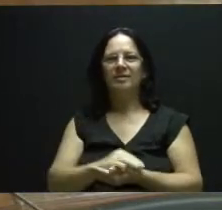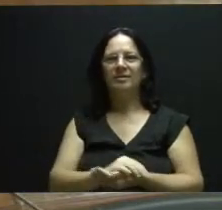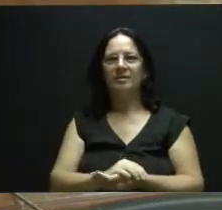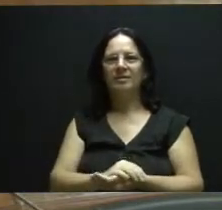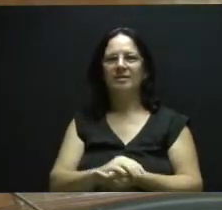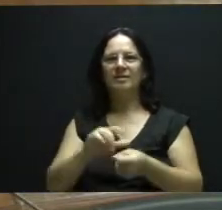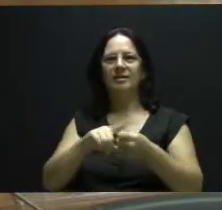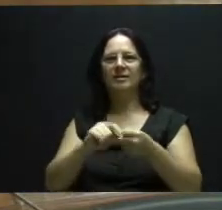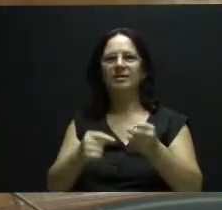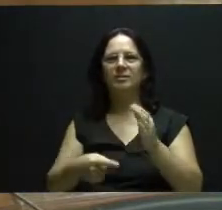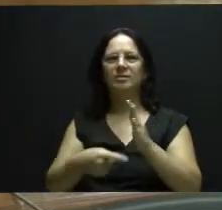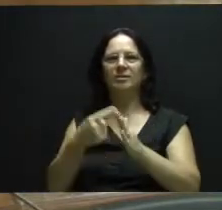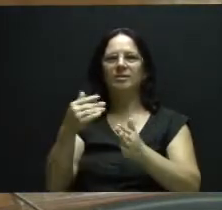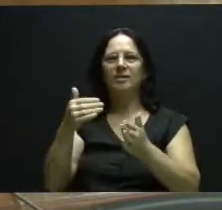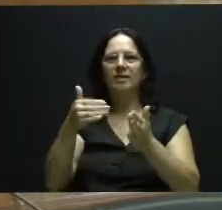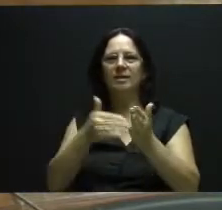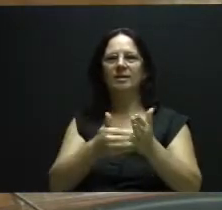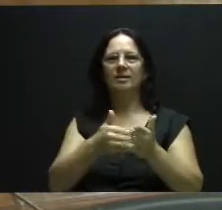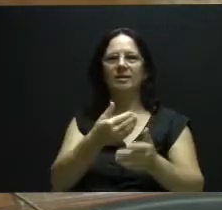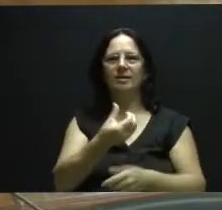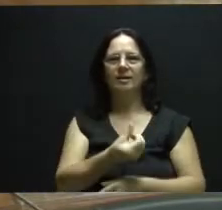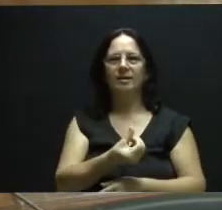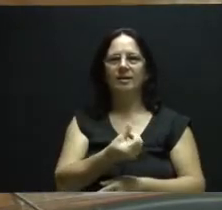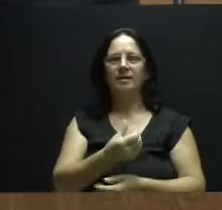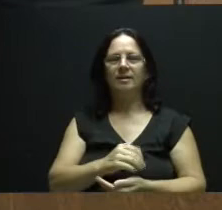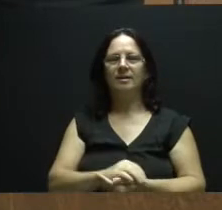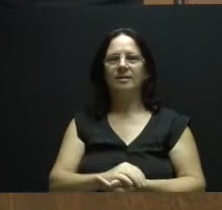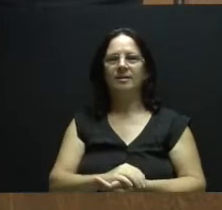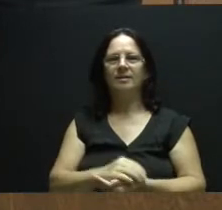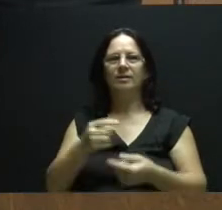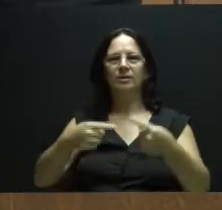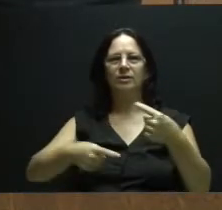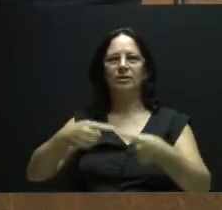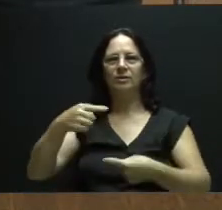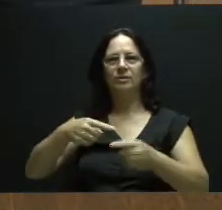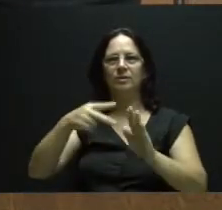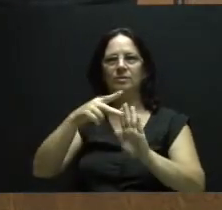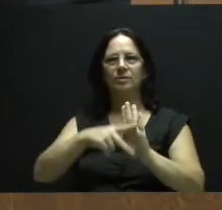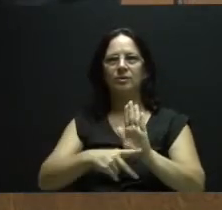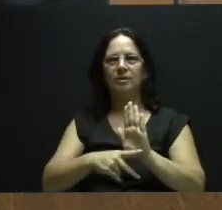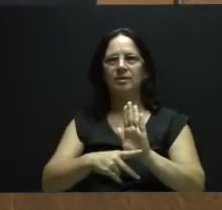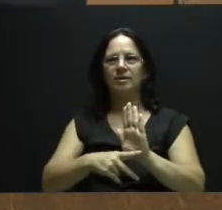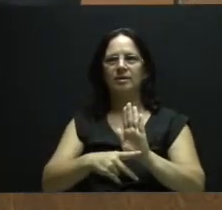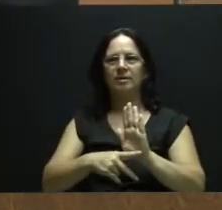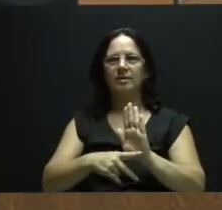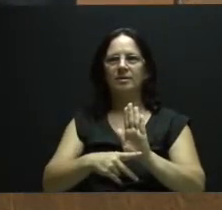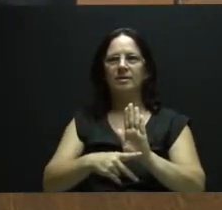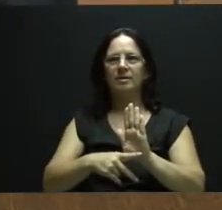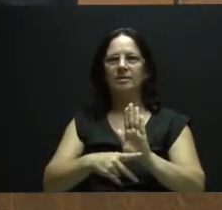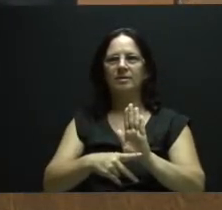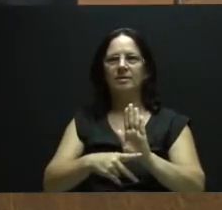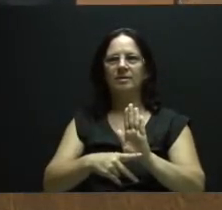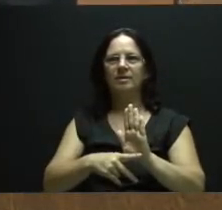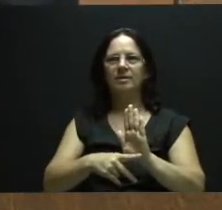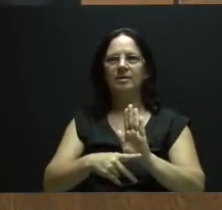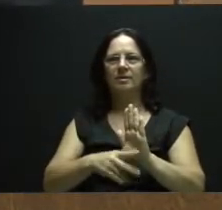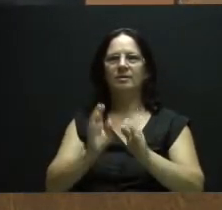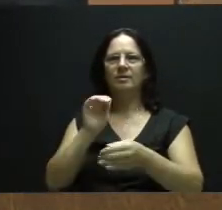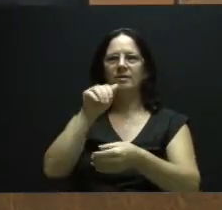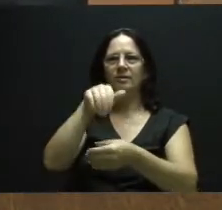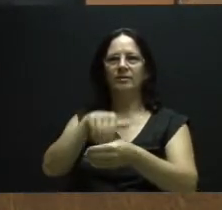artigo 1º ao 6º em discussão em